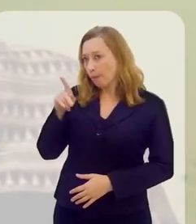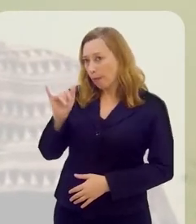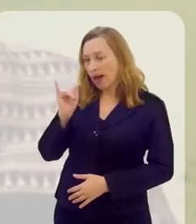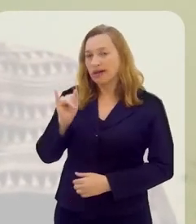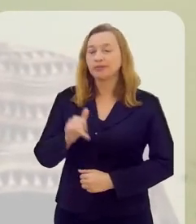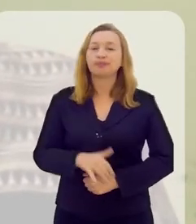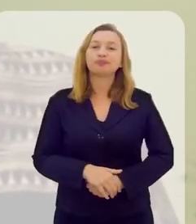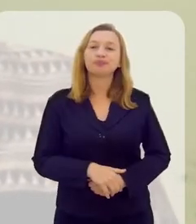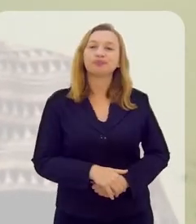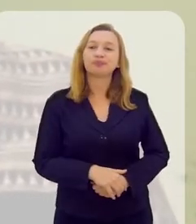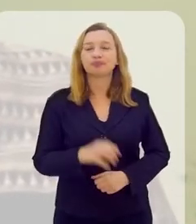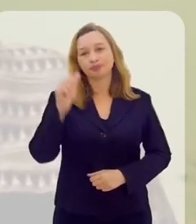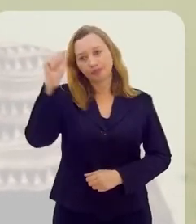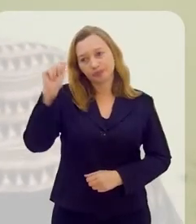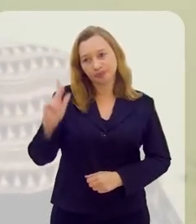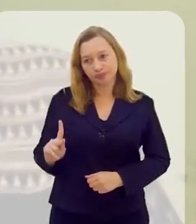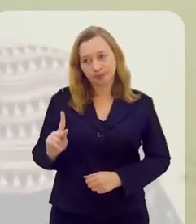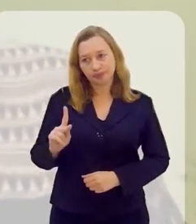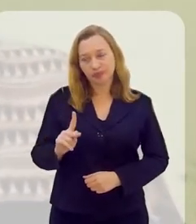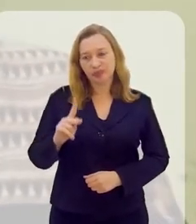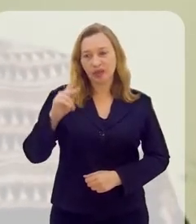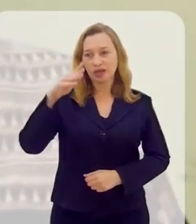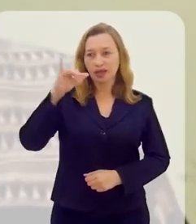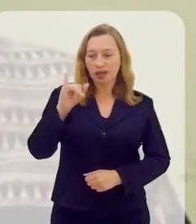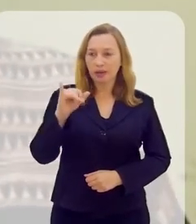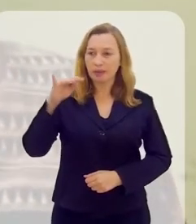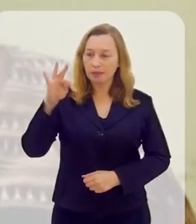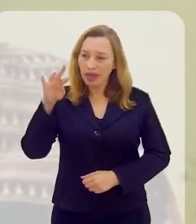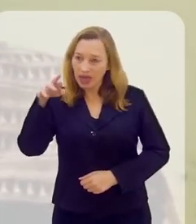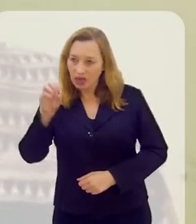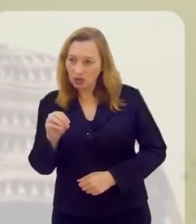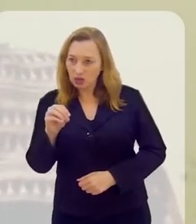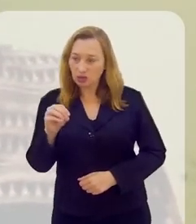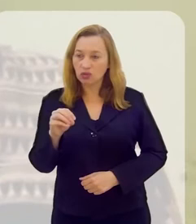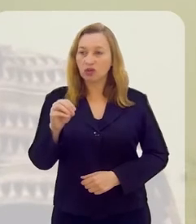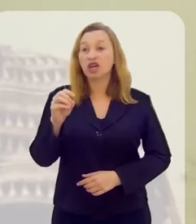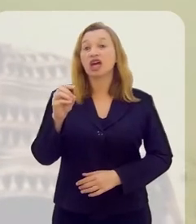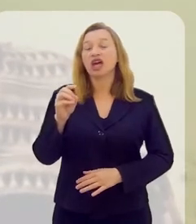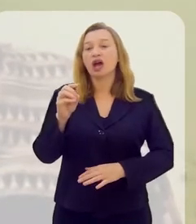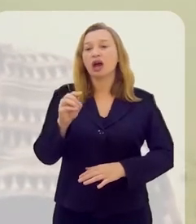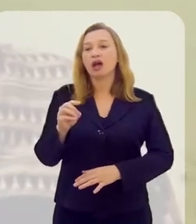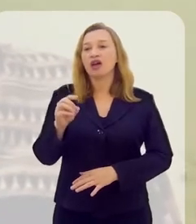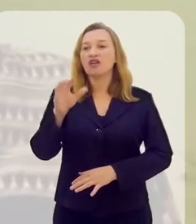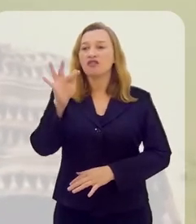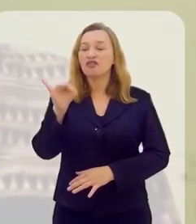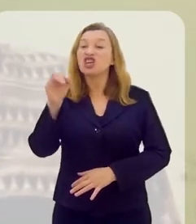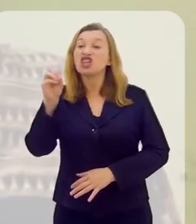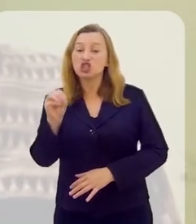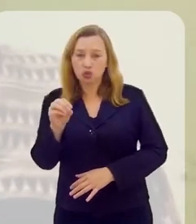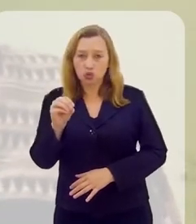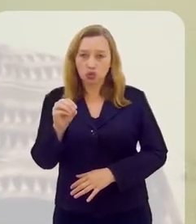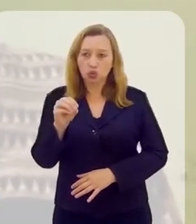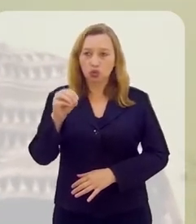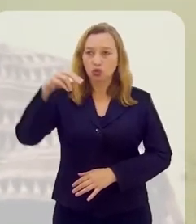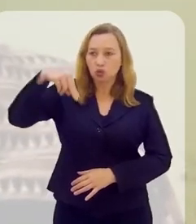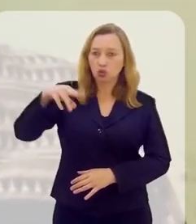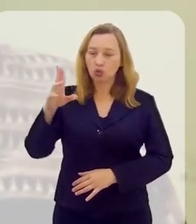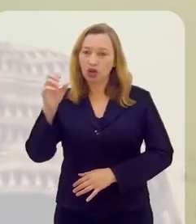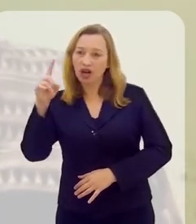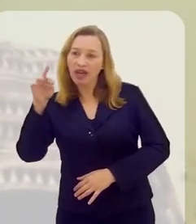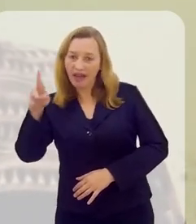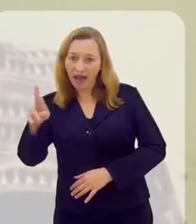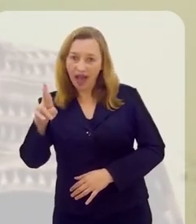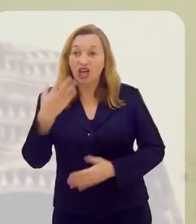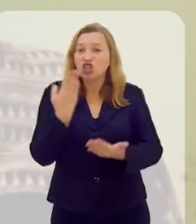meu pai, ele se aposentou no Imetro, né, como físico nuclear, sempre foi uma pessoa que estudou